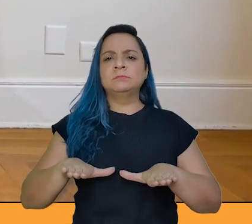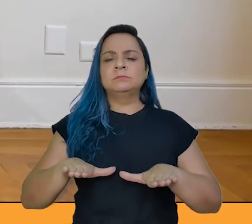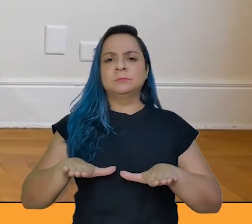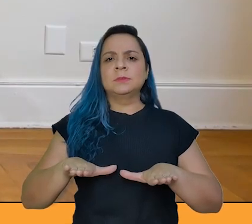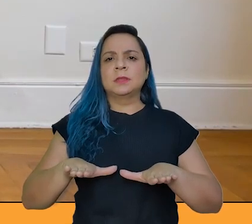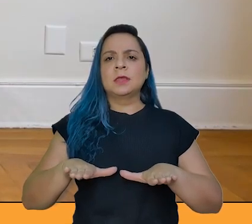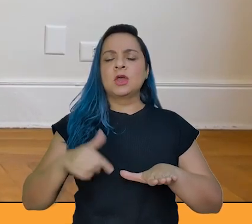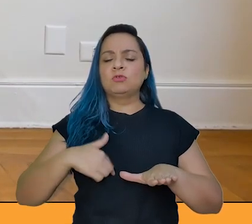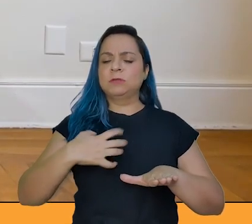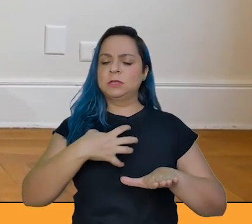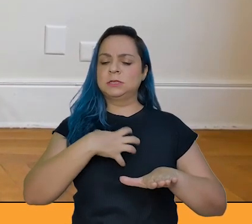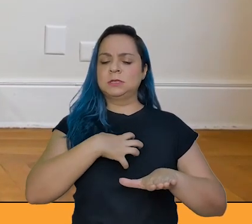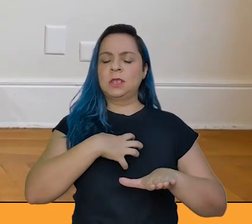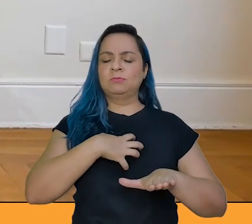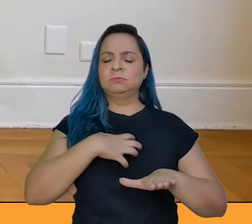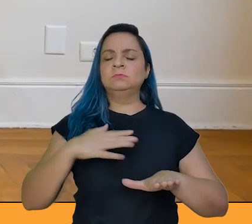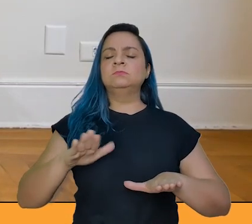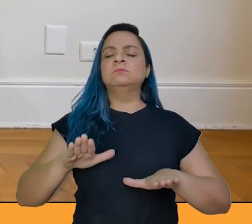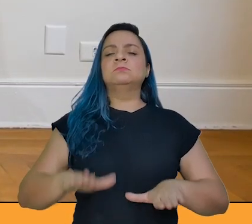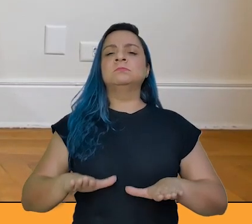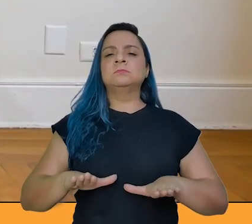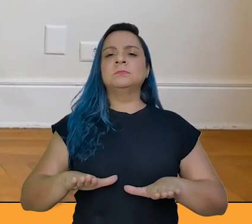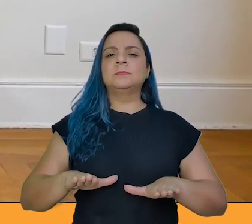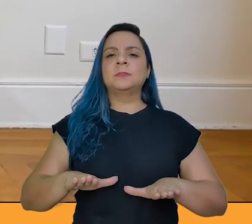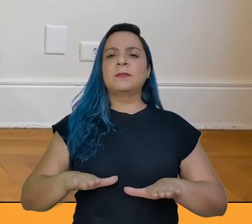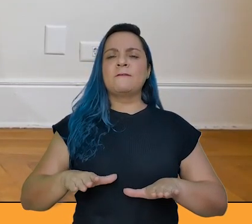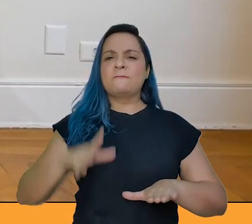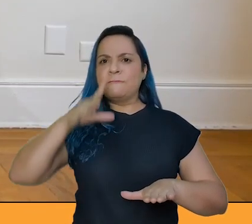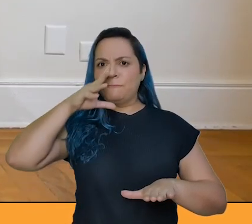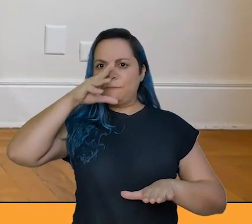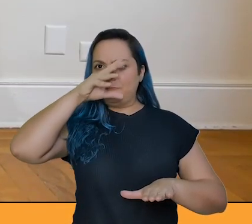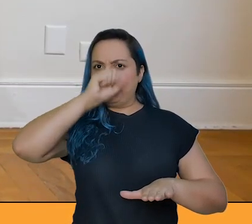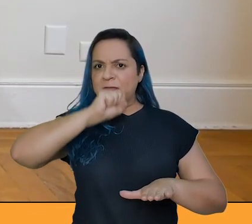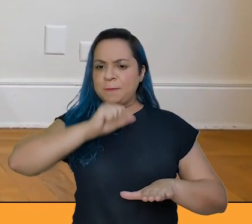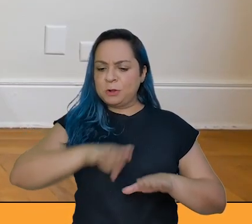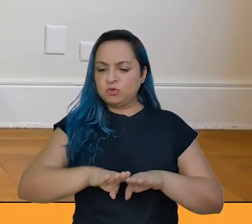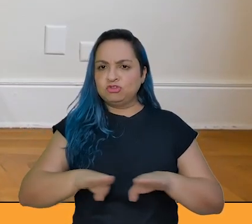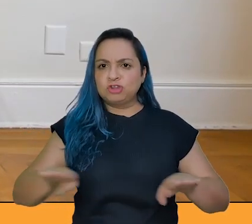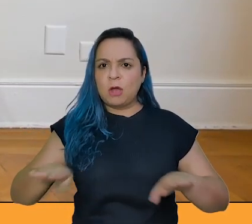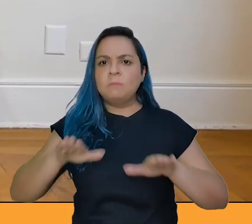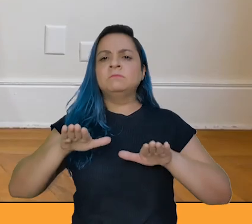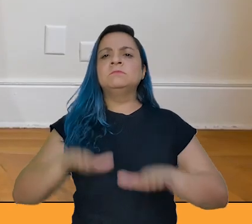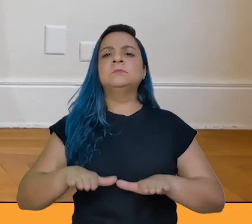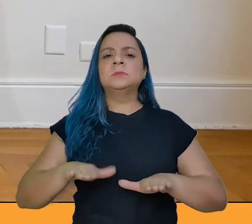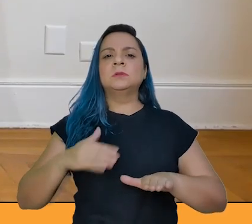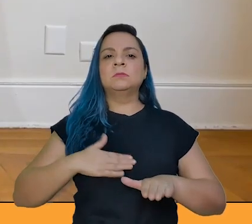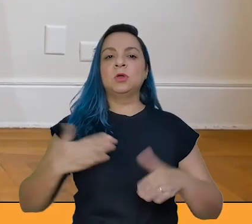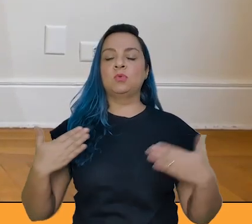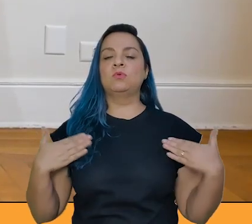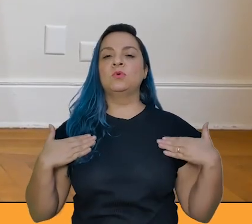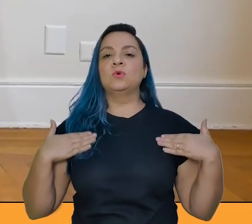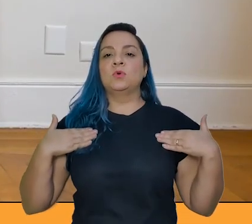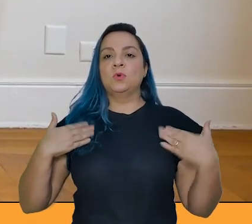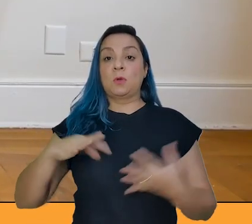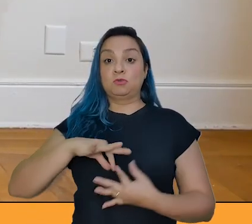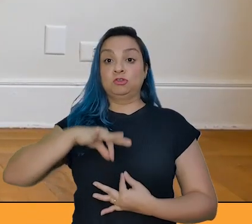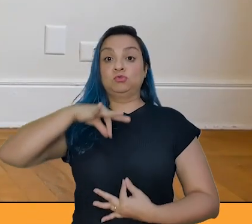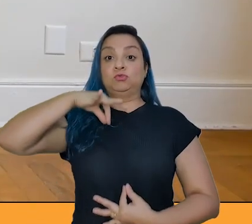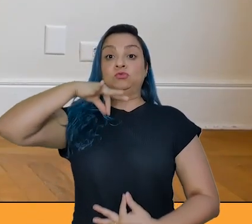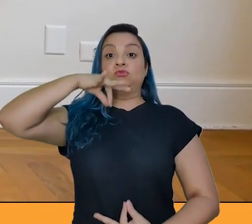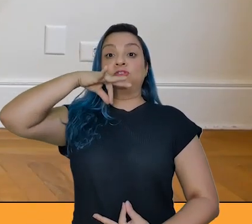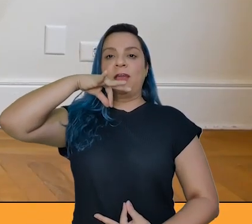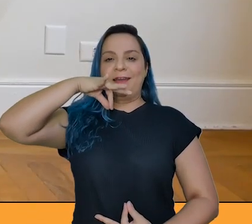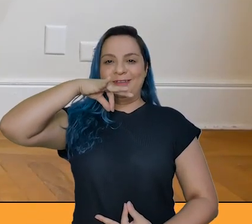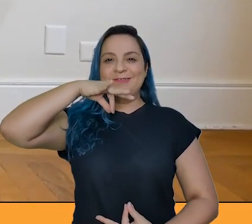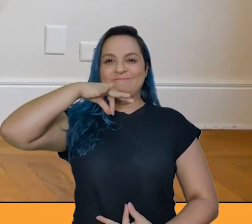chão, e a partir disso, quando eu sinto que o meu pé está bem firme lá no chão, é como se eu esticasse o meu corpo, porque eu